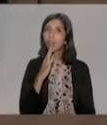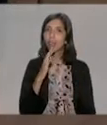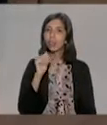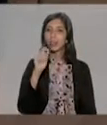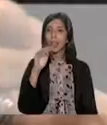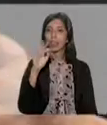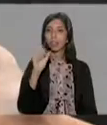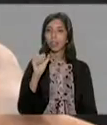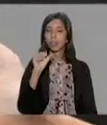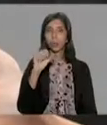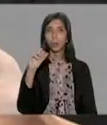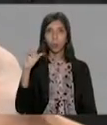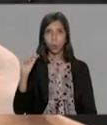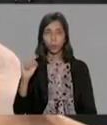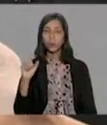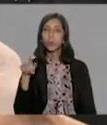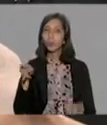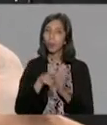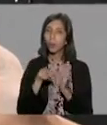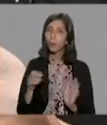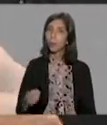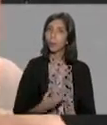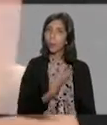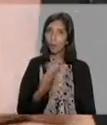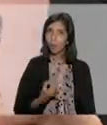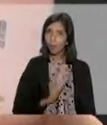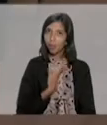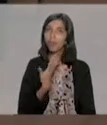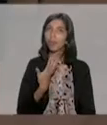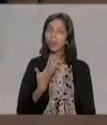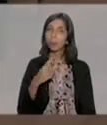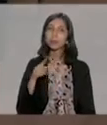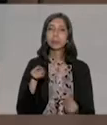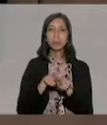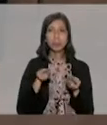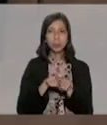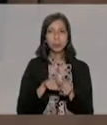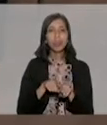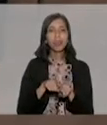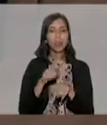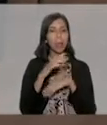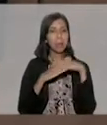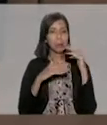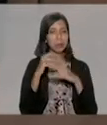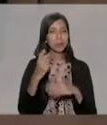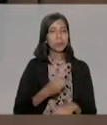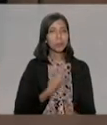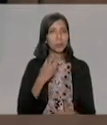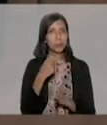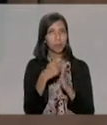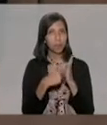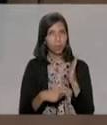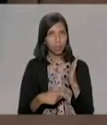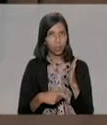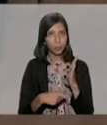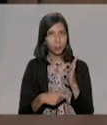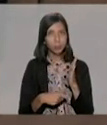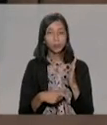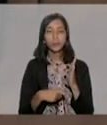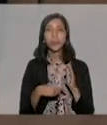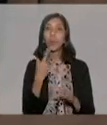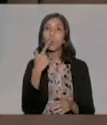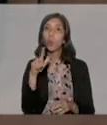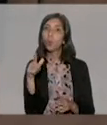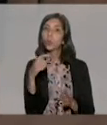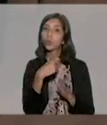Atrás do Osso, muito bom. É de poemas, aliás. Poético. Você também tem esse lance da poesia que é forte. O